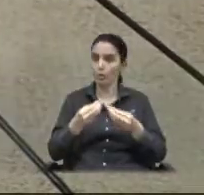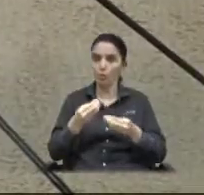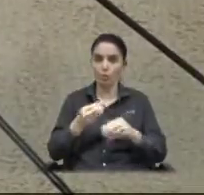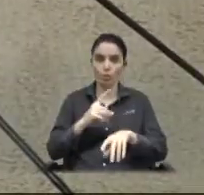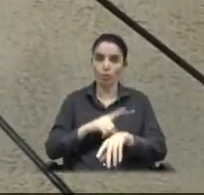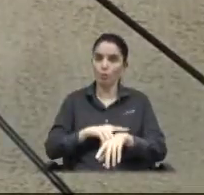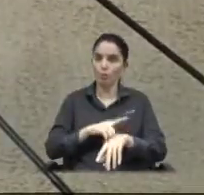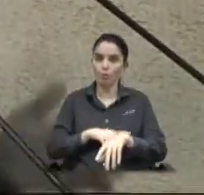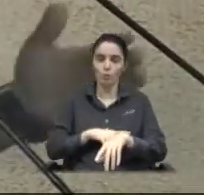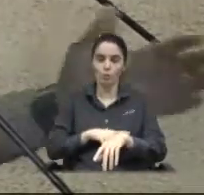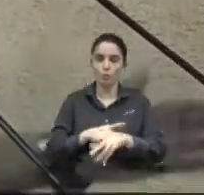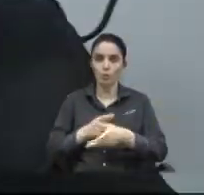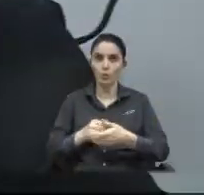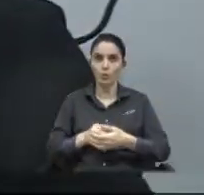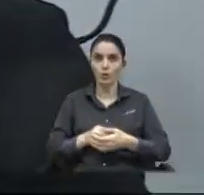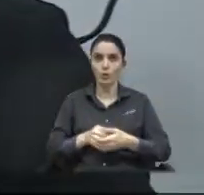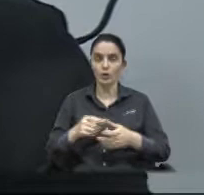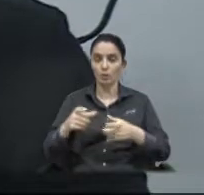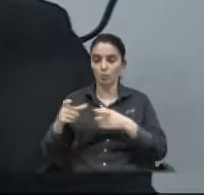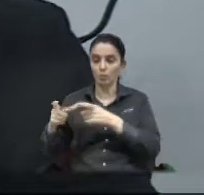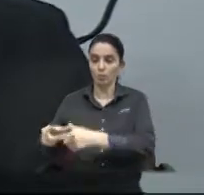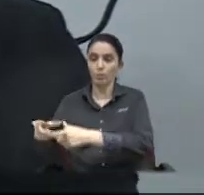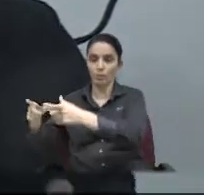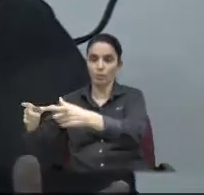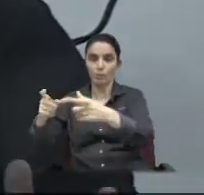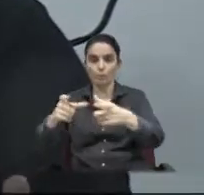em outros postos de saúde.